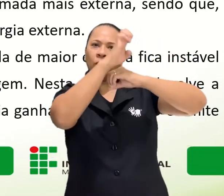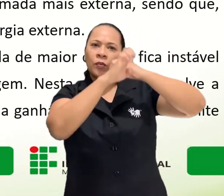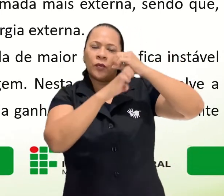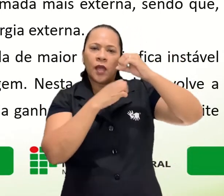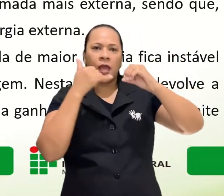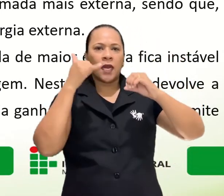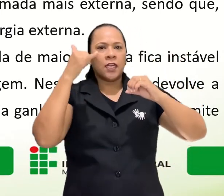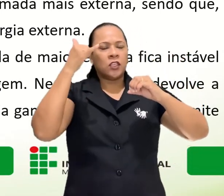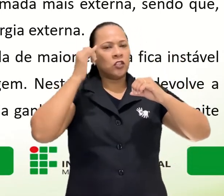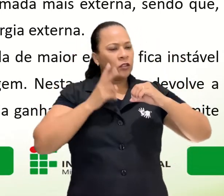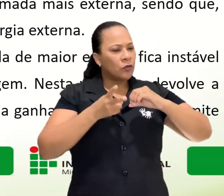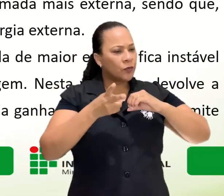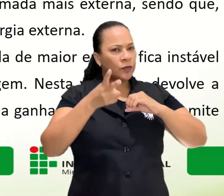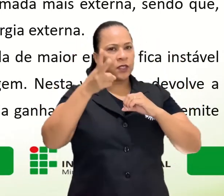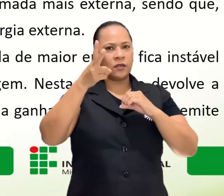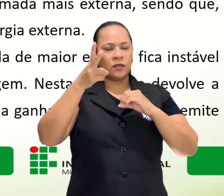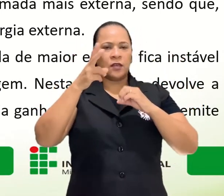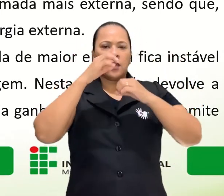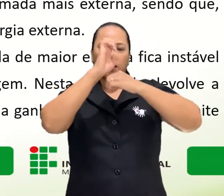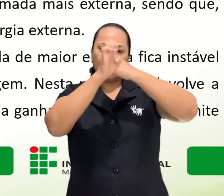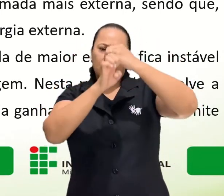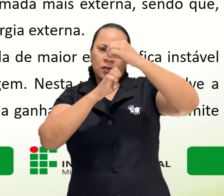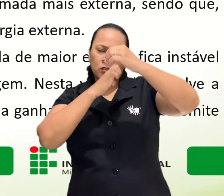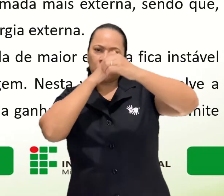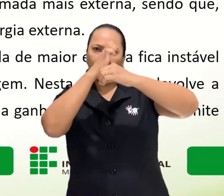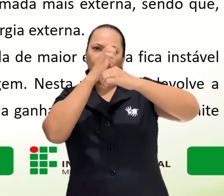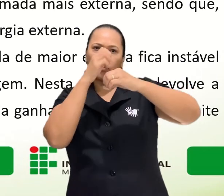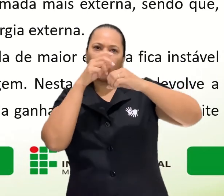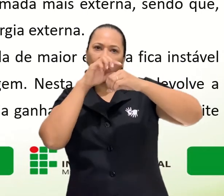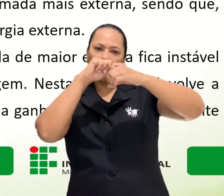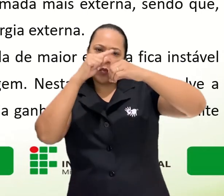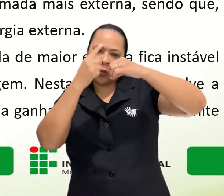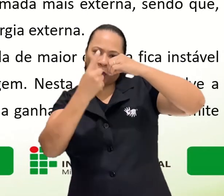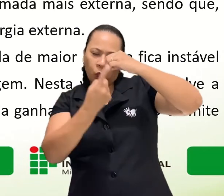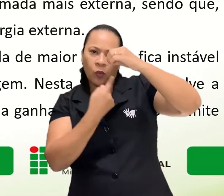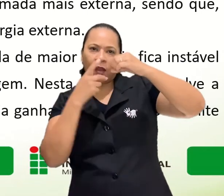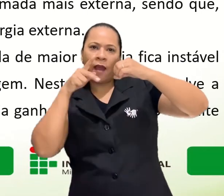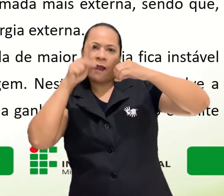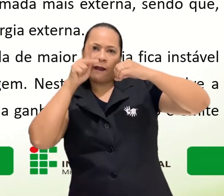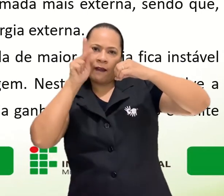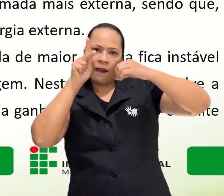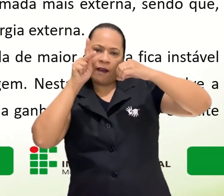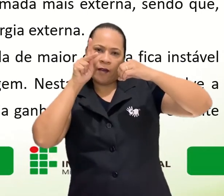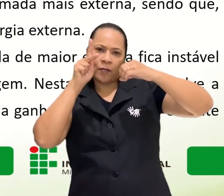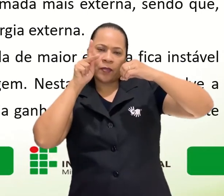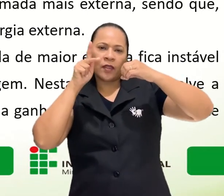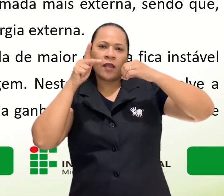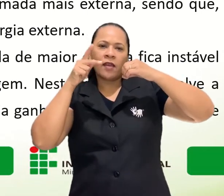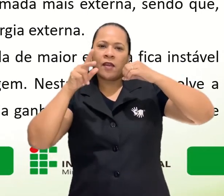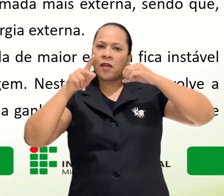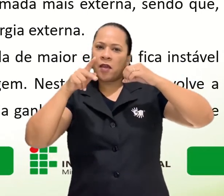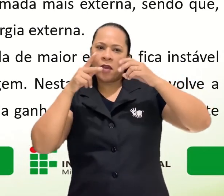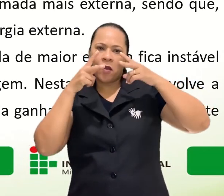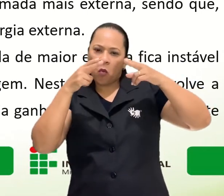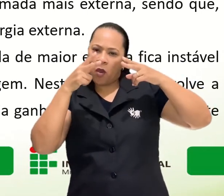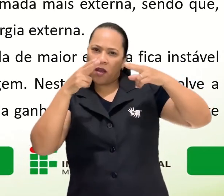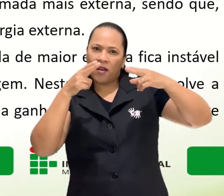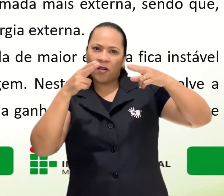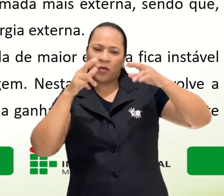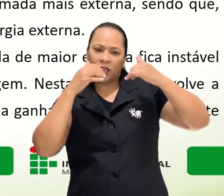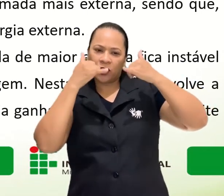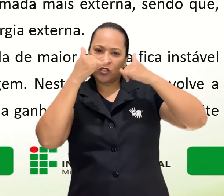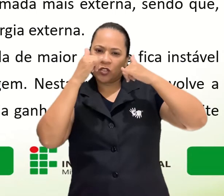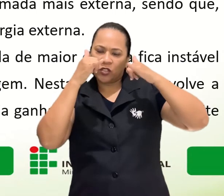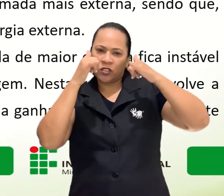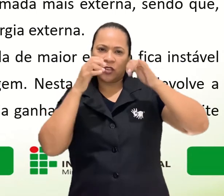Ou seja, os elétrons que estão na camada K possuem a mesma energia e essa energia